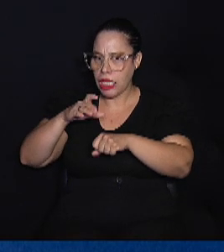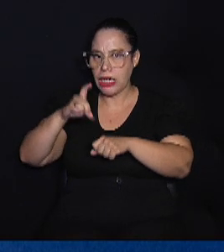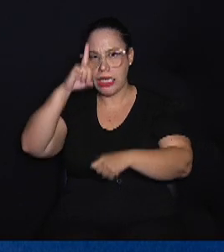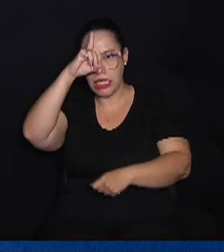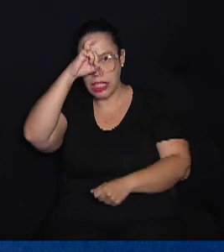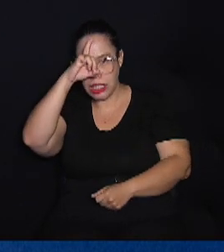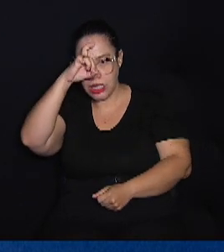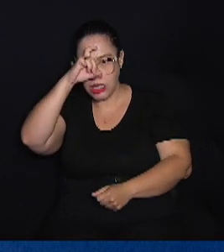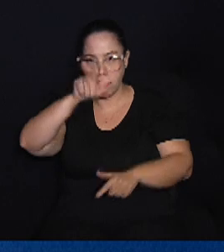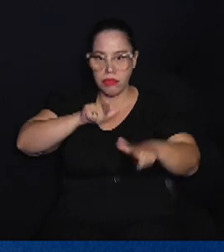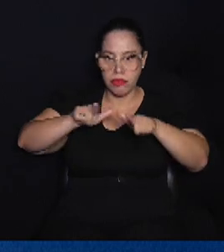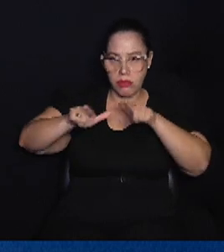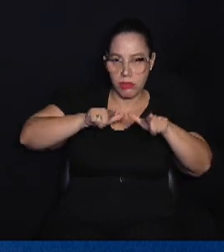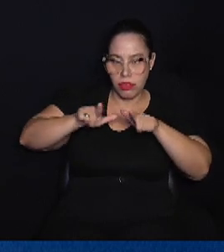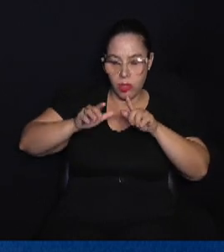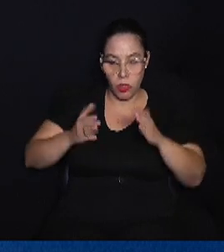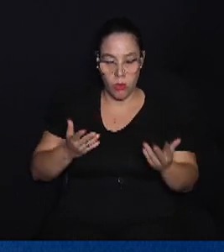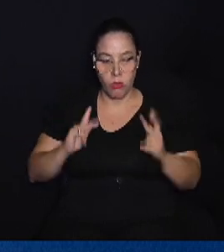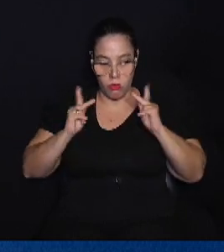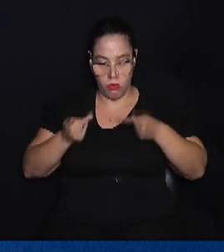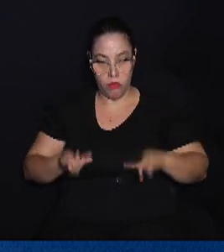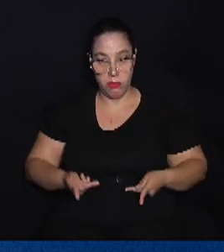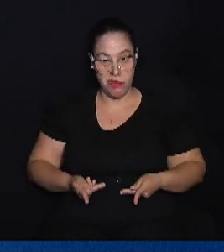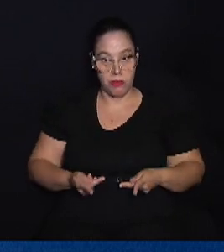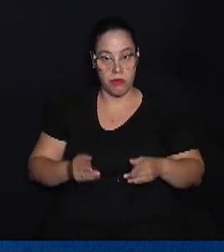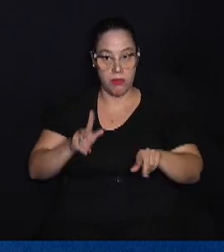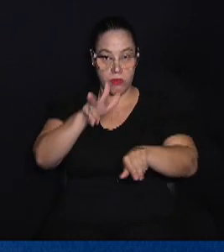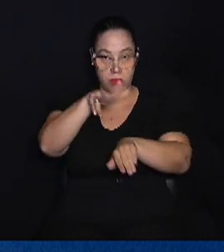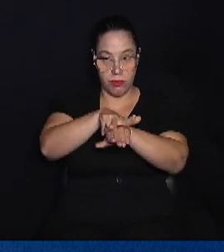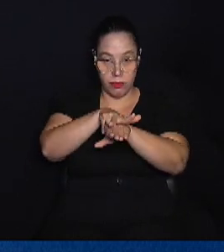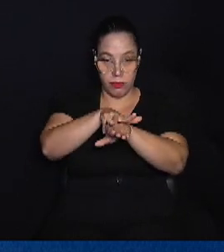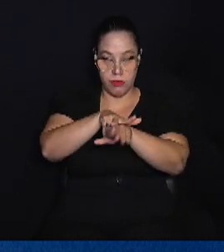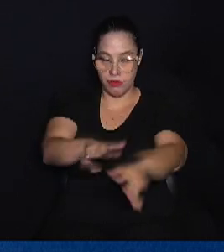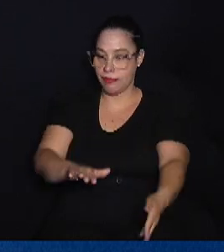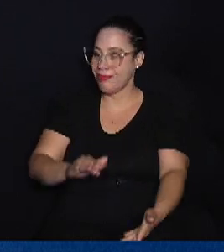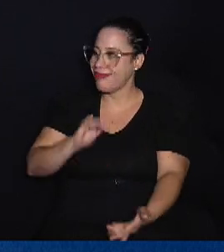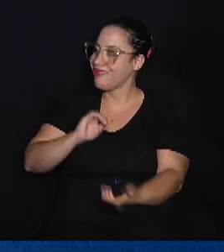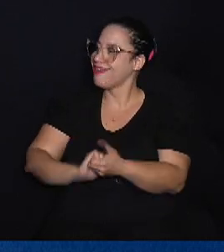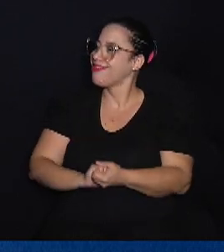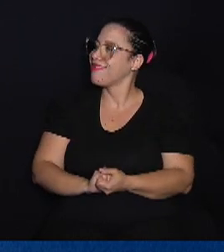Mário Gatti trabalha na humanização da internação infantil.